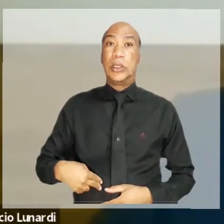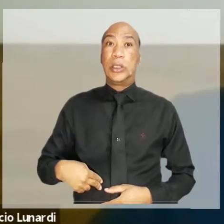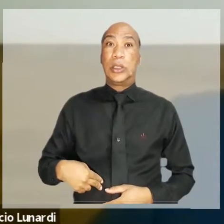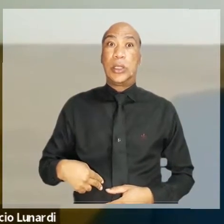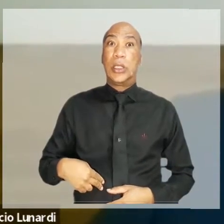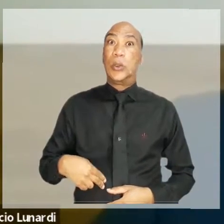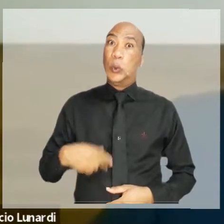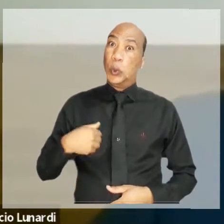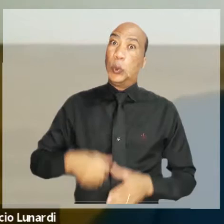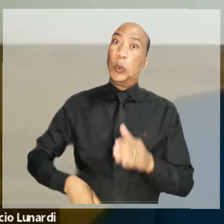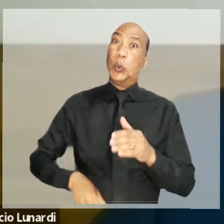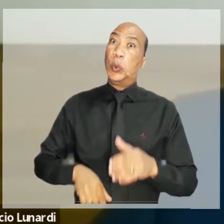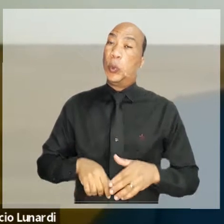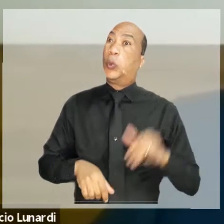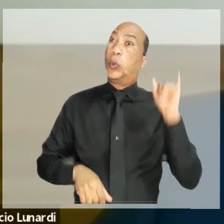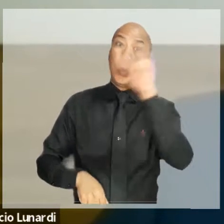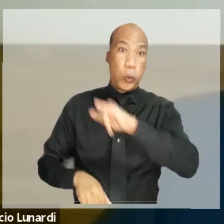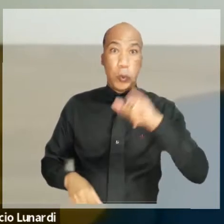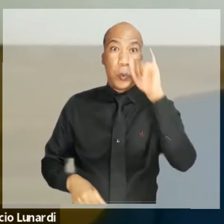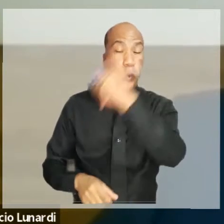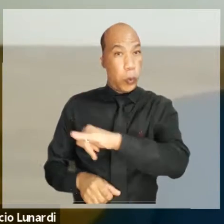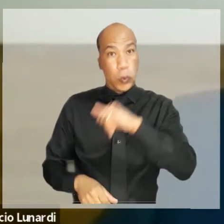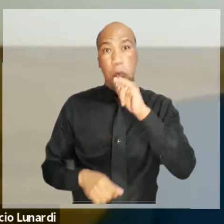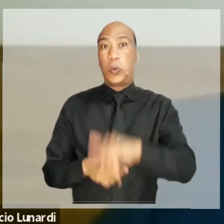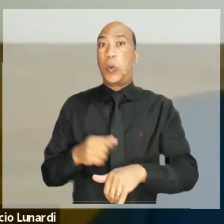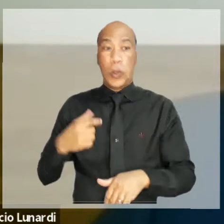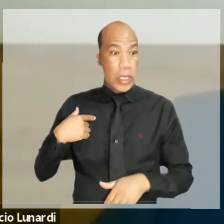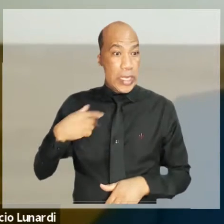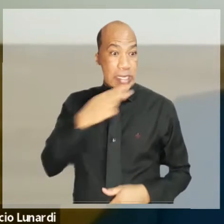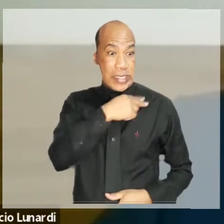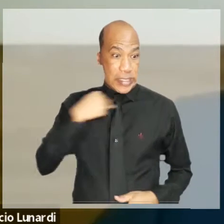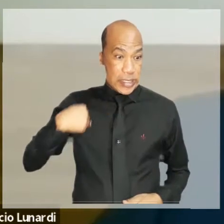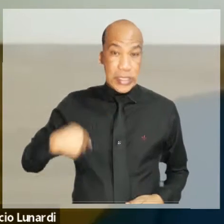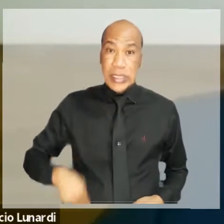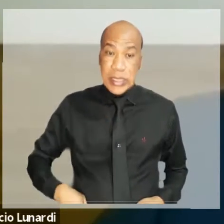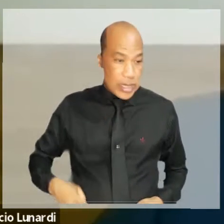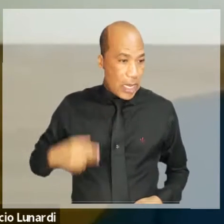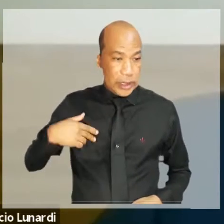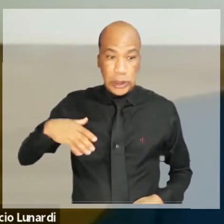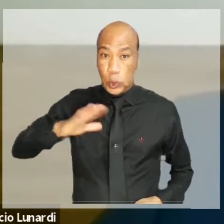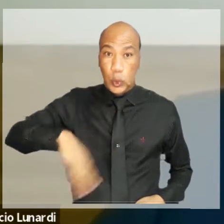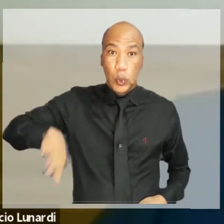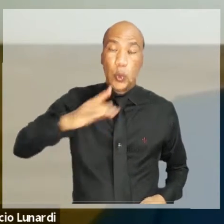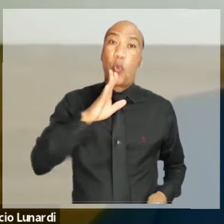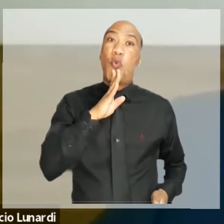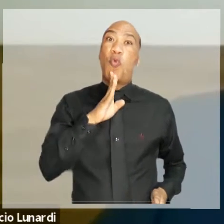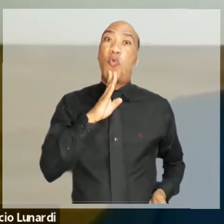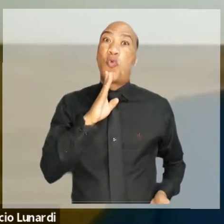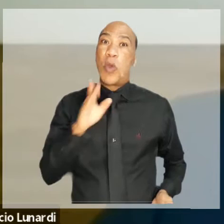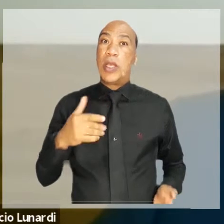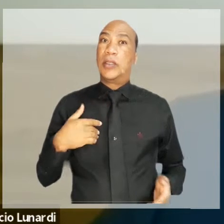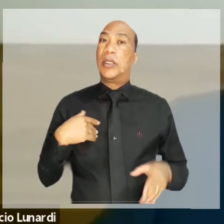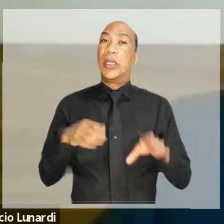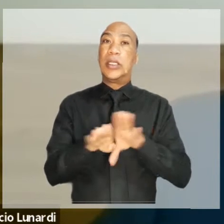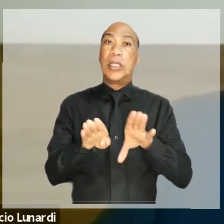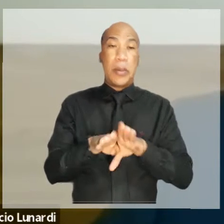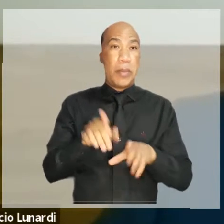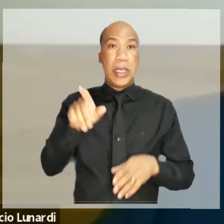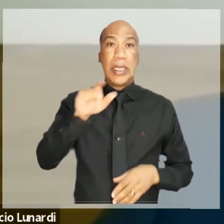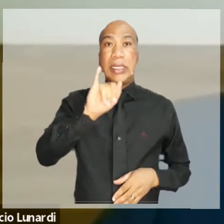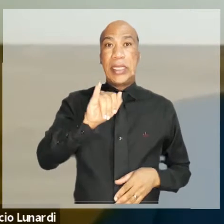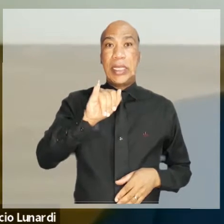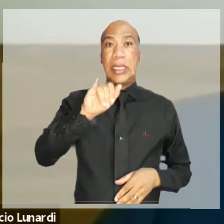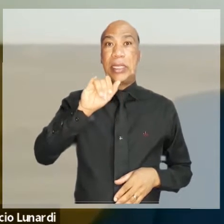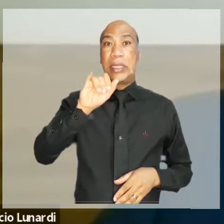semanas, começa a sua 4ª edição, né, e também para missões lá do ITS, né, o Instituto de Tecnologia e Sociedade,